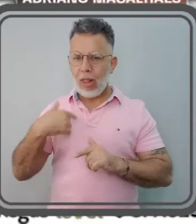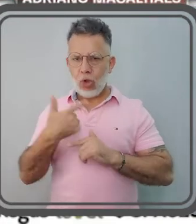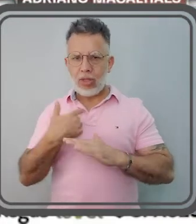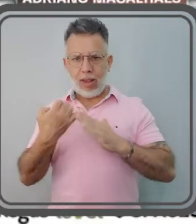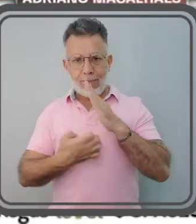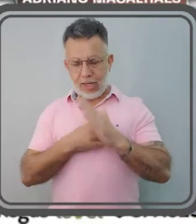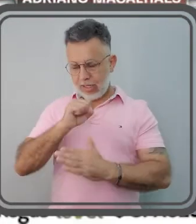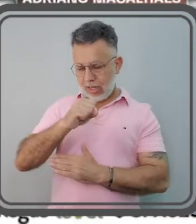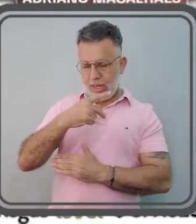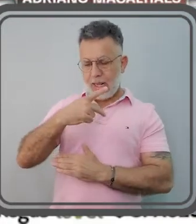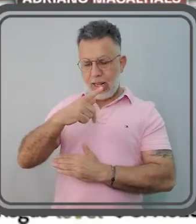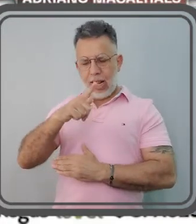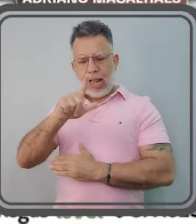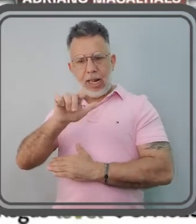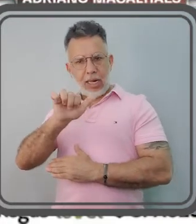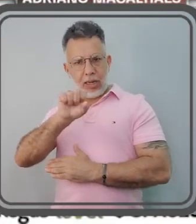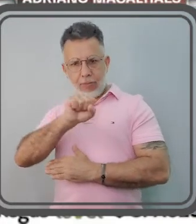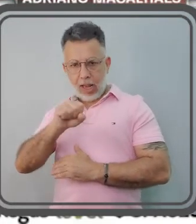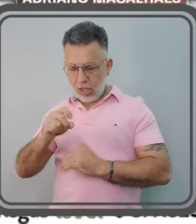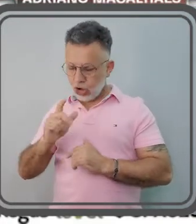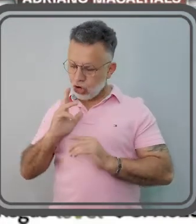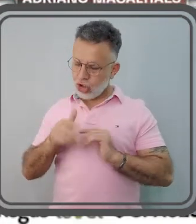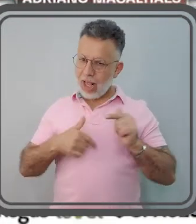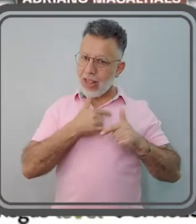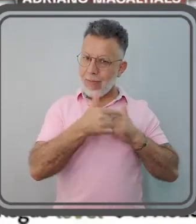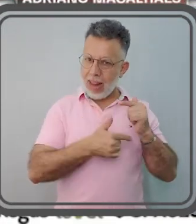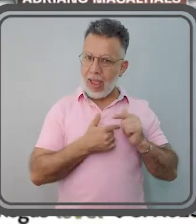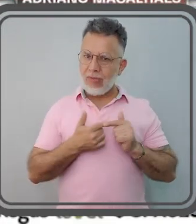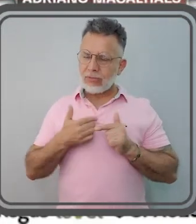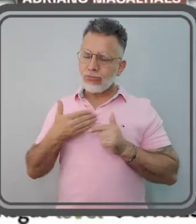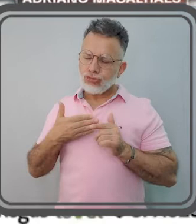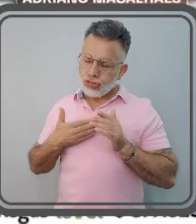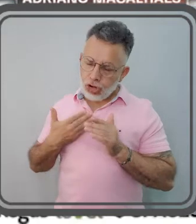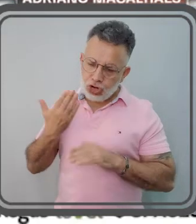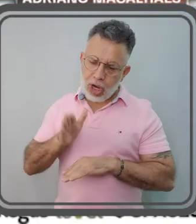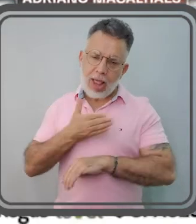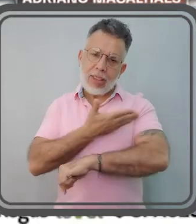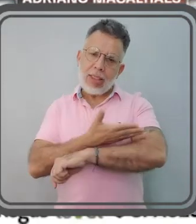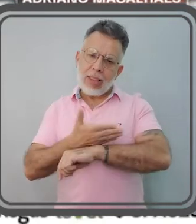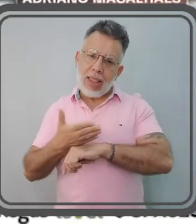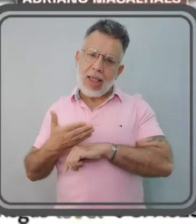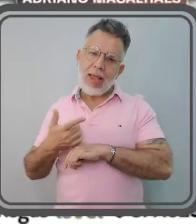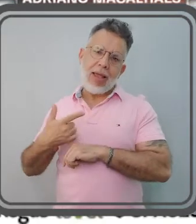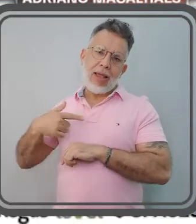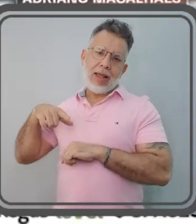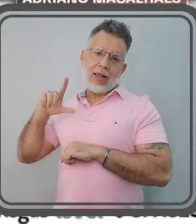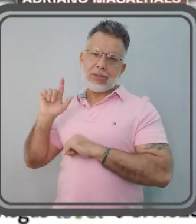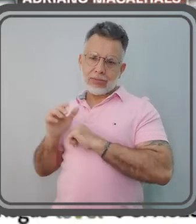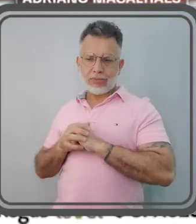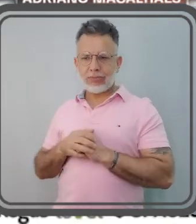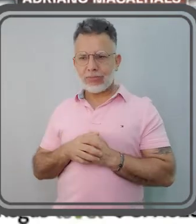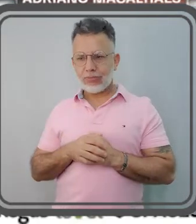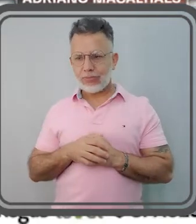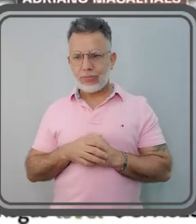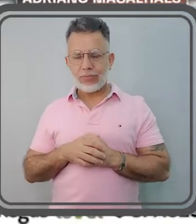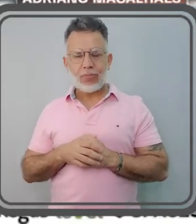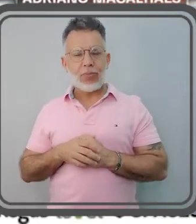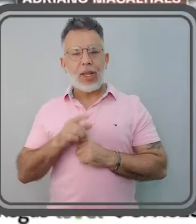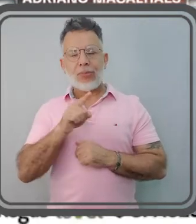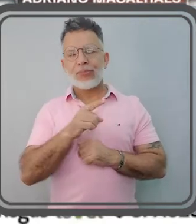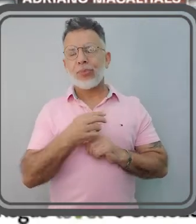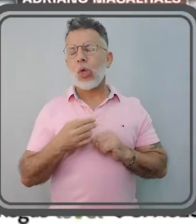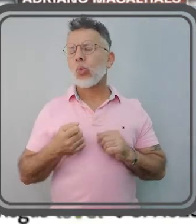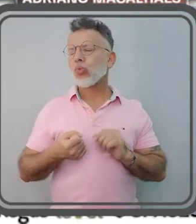de marcas que estavam começando no delivery. E quanto que representa hoje, Lucas, o delivery para vocês? Está em média 30,